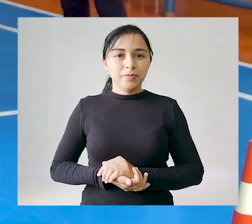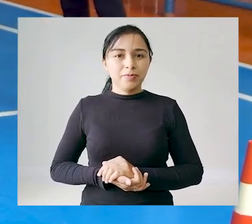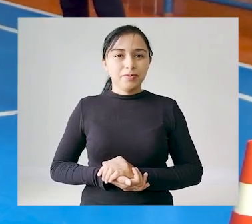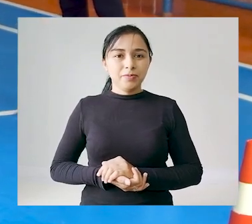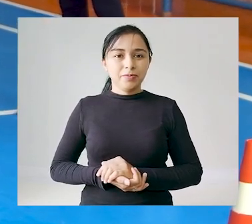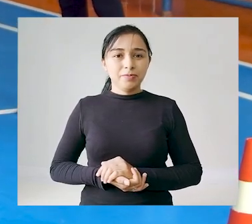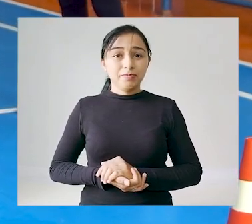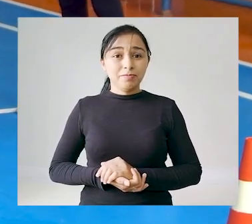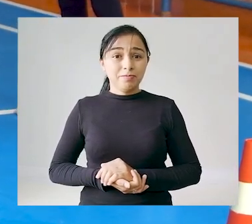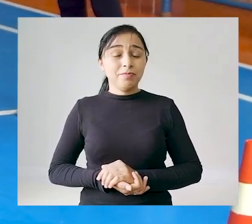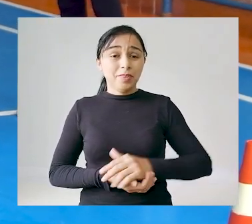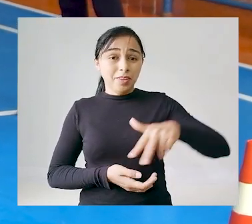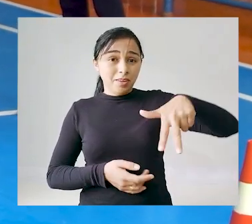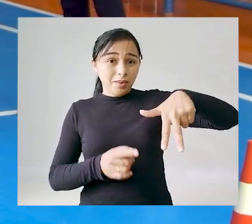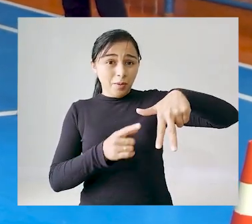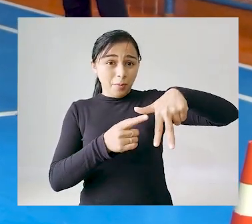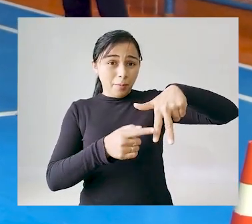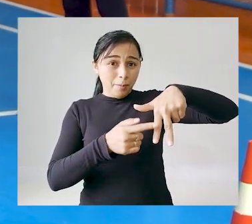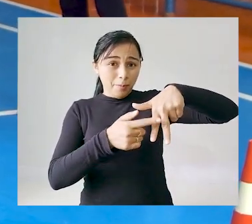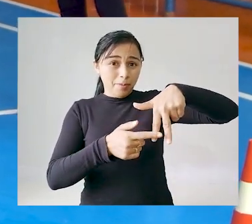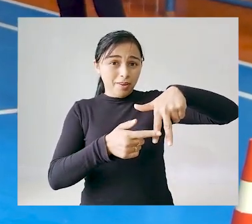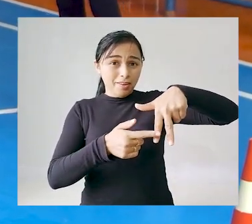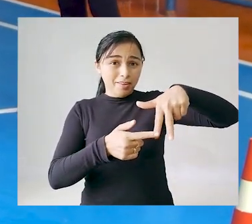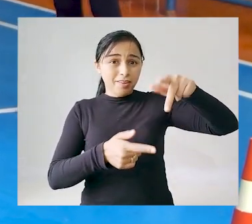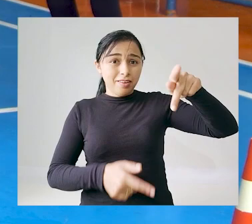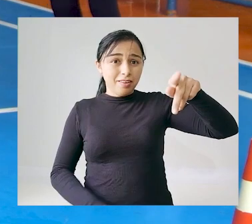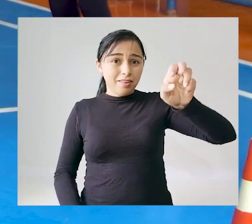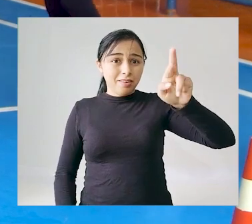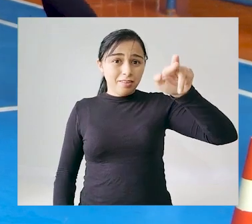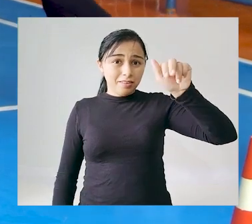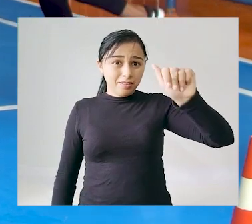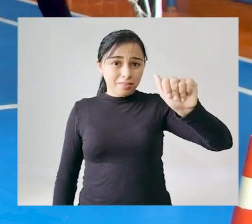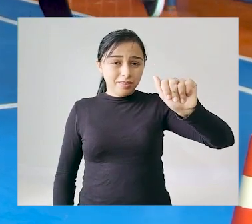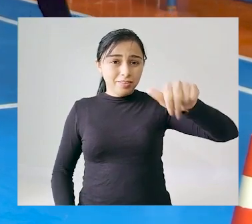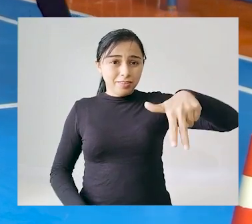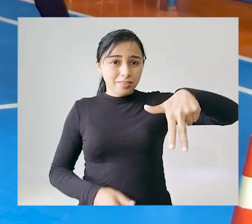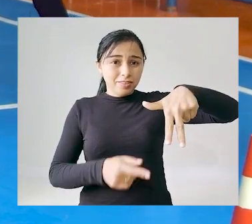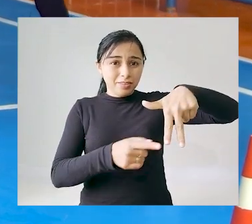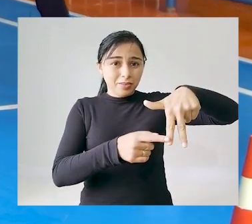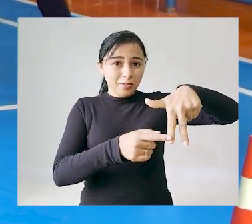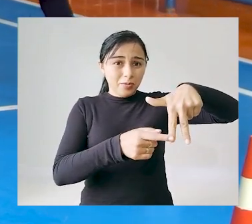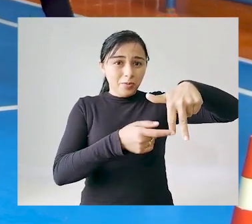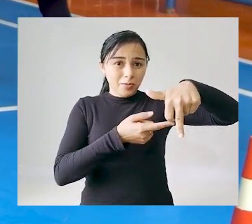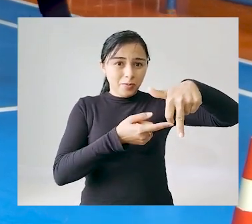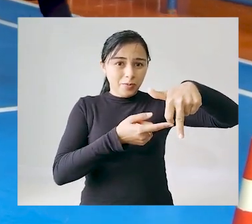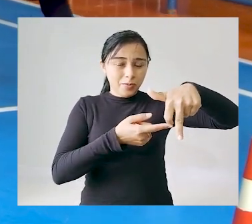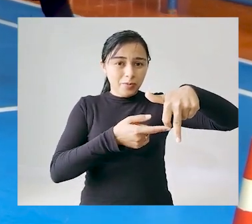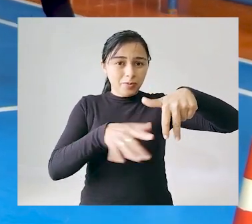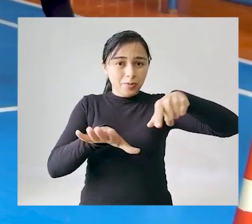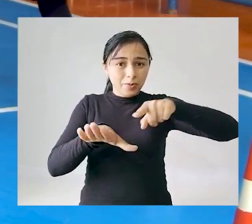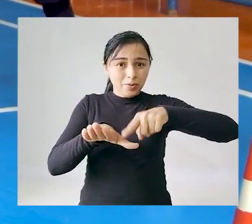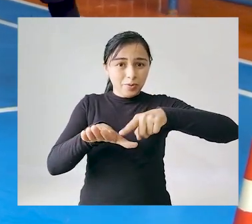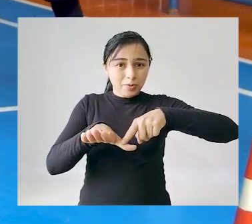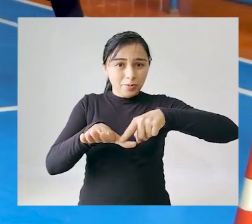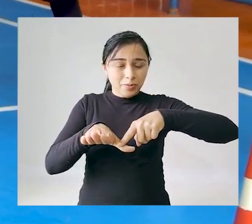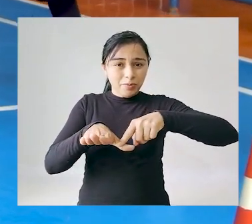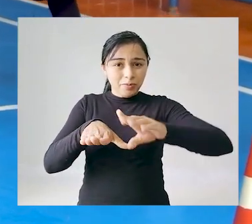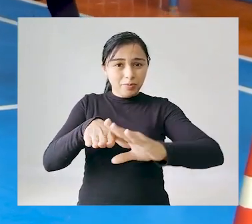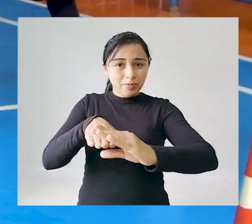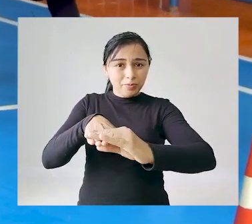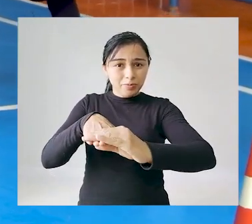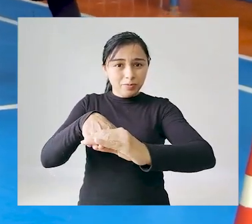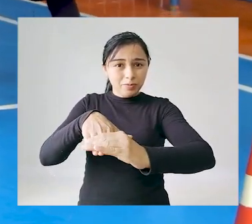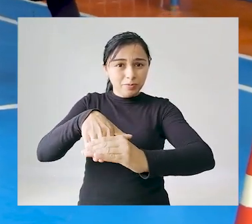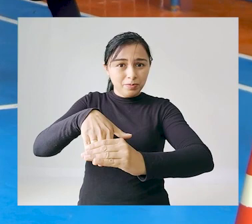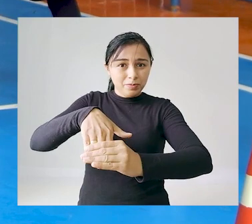Beleza, vamos puxar um pouquinho a perna agora? Vamos puxar a perna agora? Vamos lá, ó. Ponta do pé, vamos puxar na ponta do